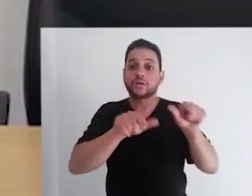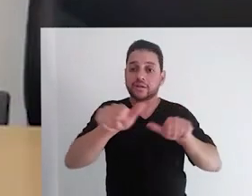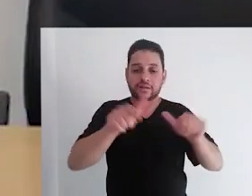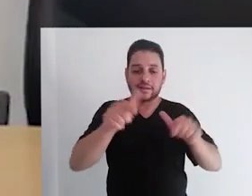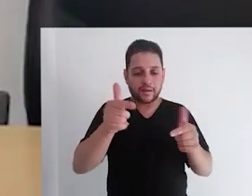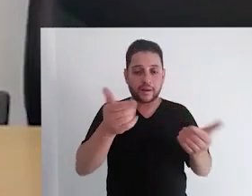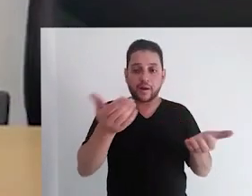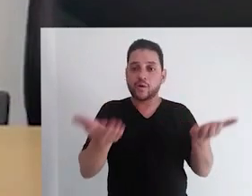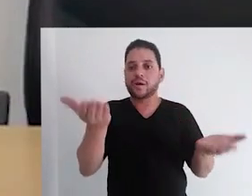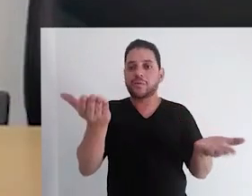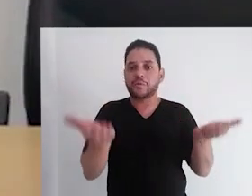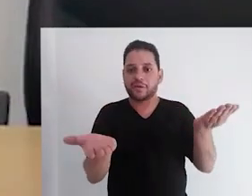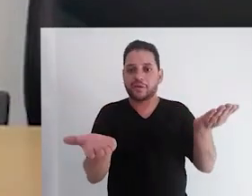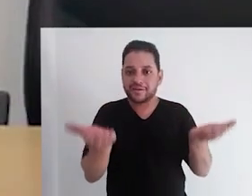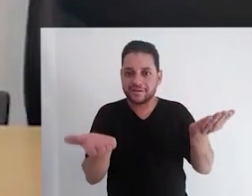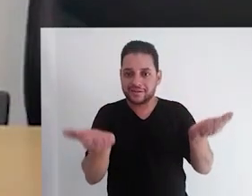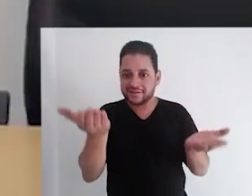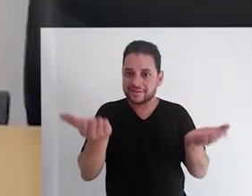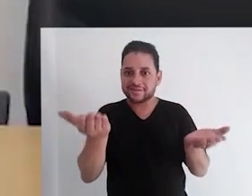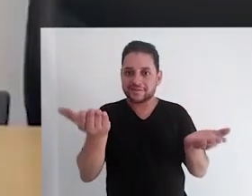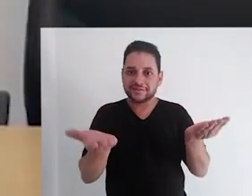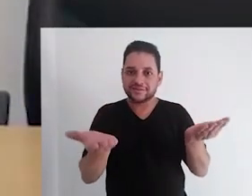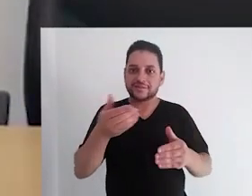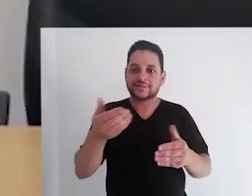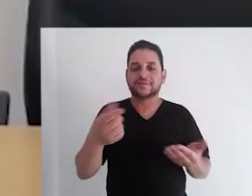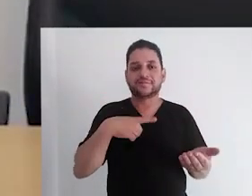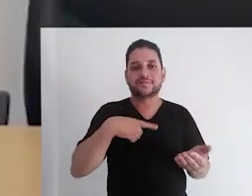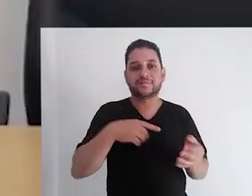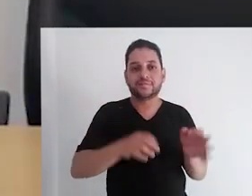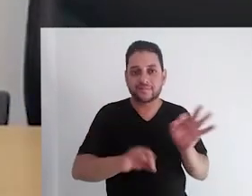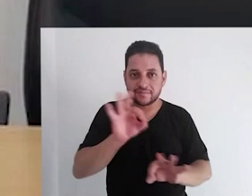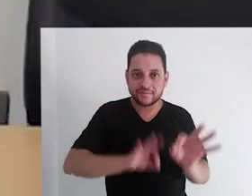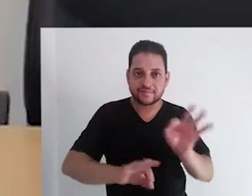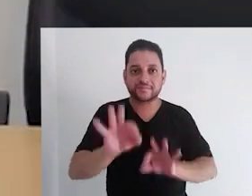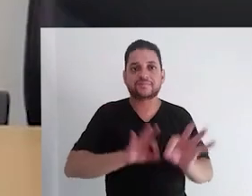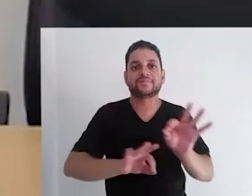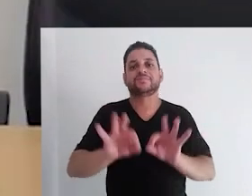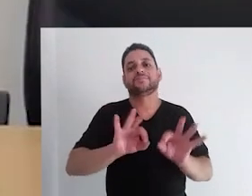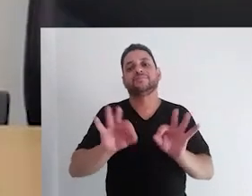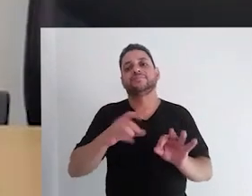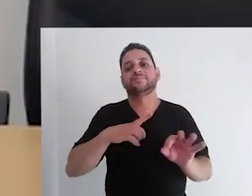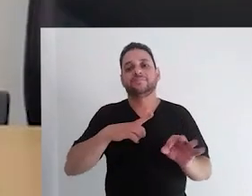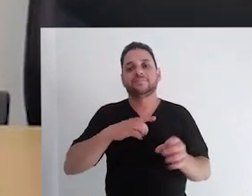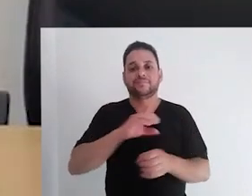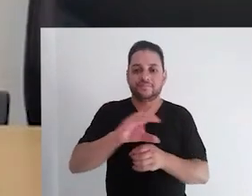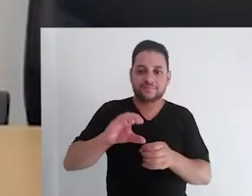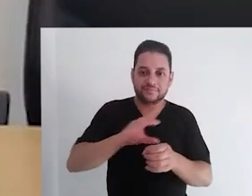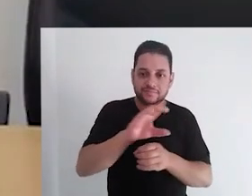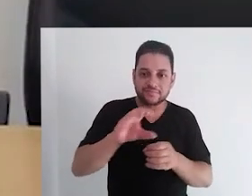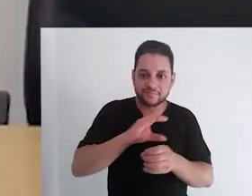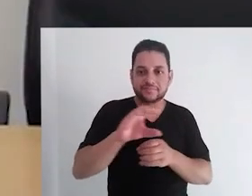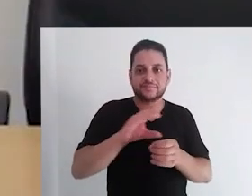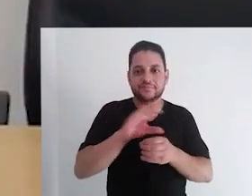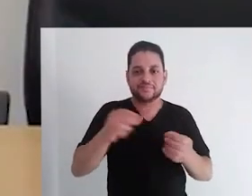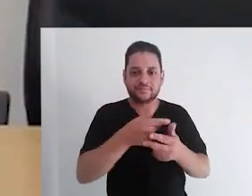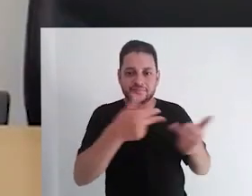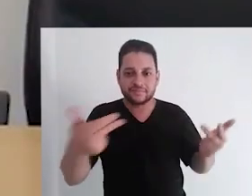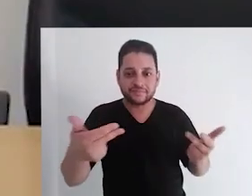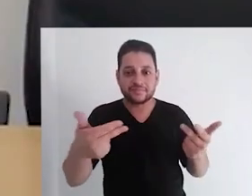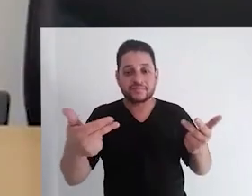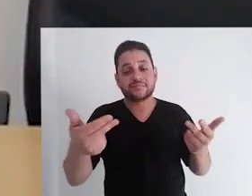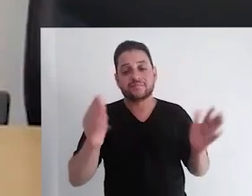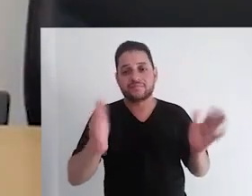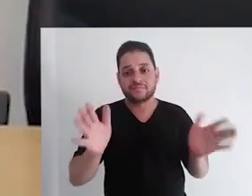estudado, já há previsão em provimento 72 do Conselho, de integração dessas unidades. Primeiro,